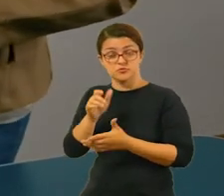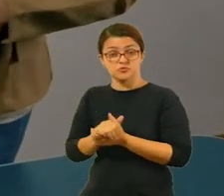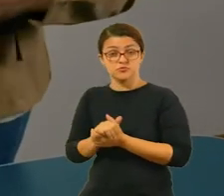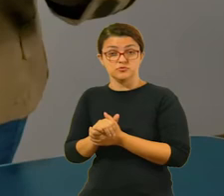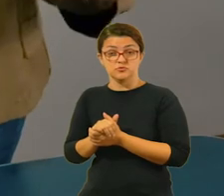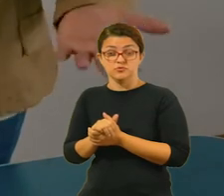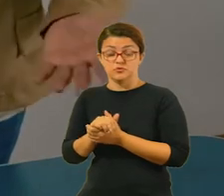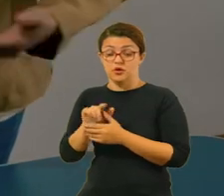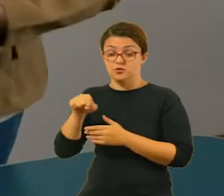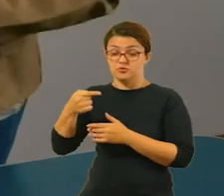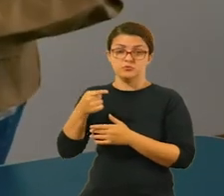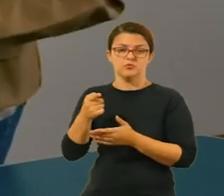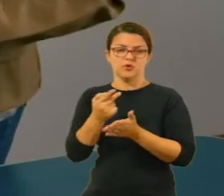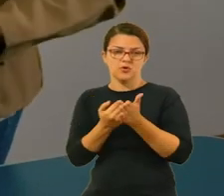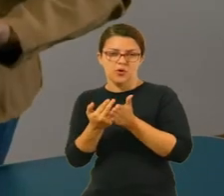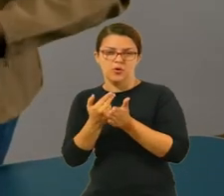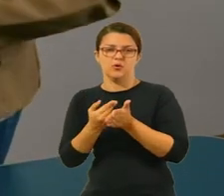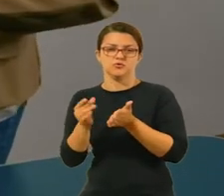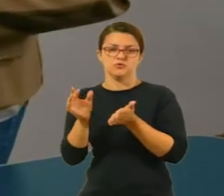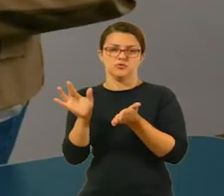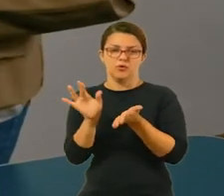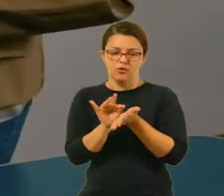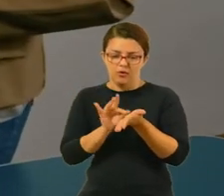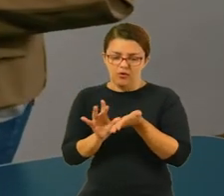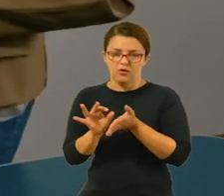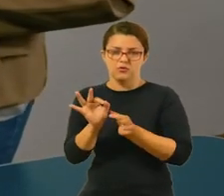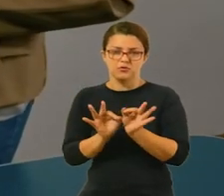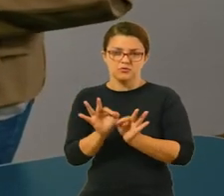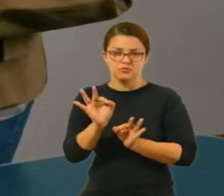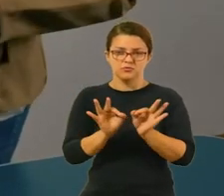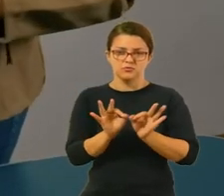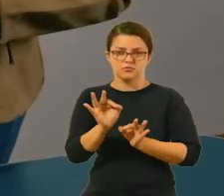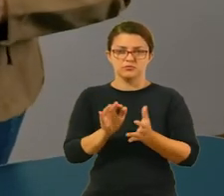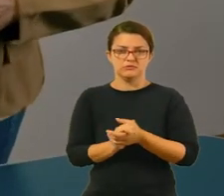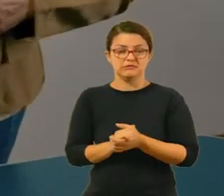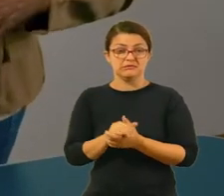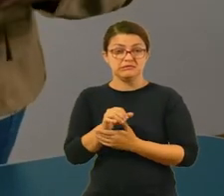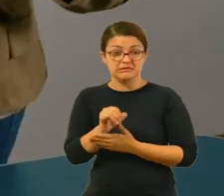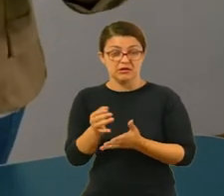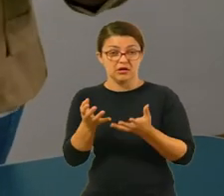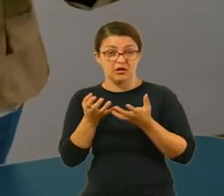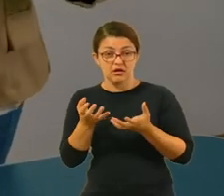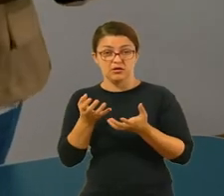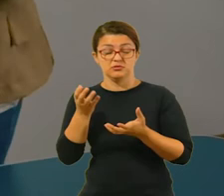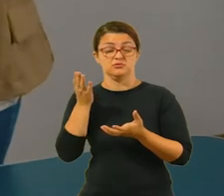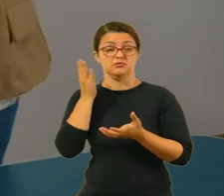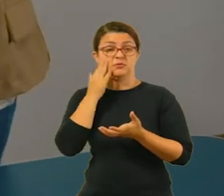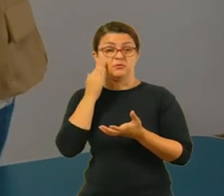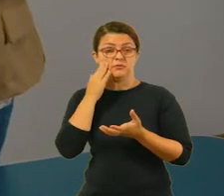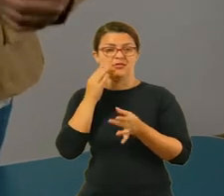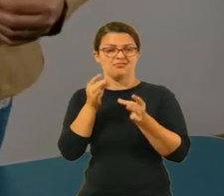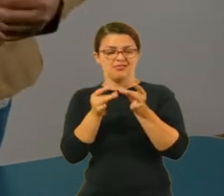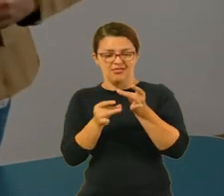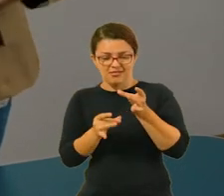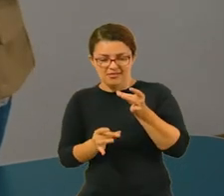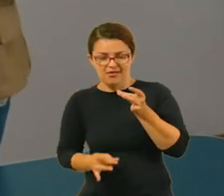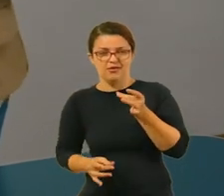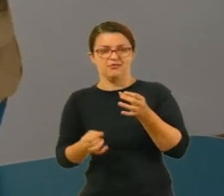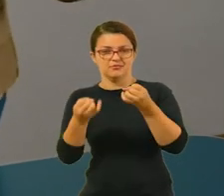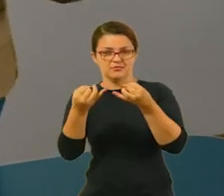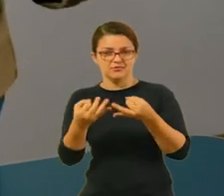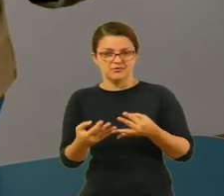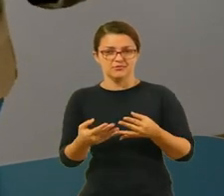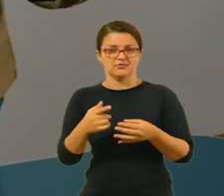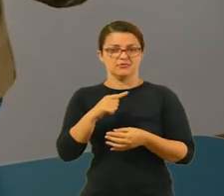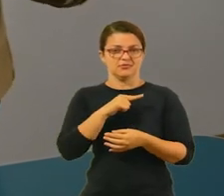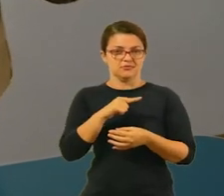vídeos e faça um recorte e colagem aí nessa atividade. Se você quiser saber bastante detalhes, tem